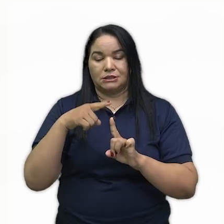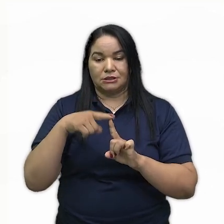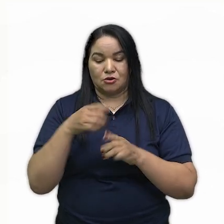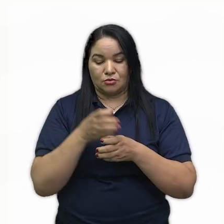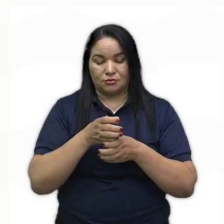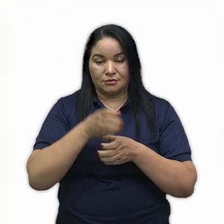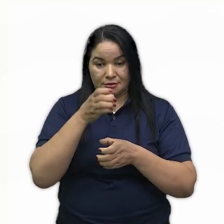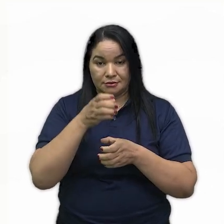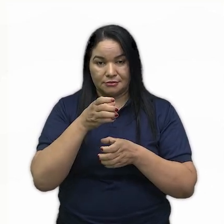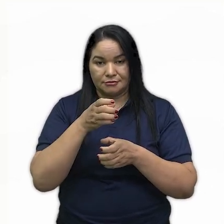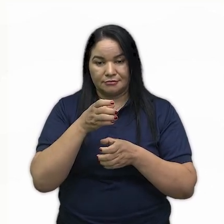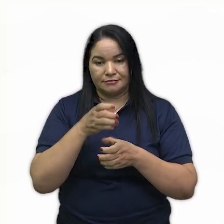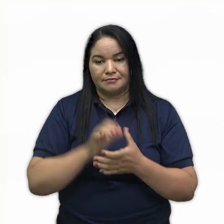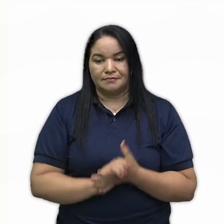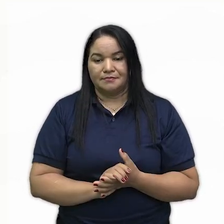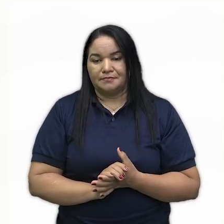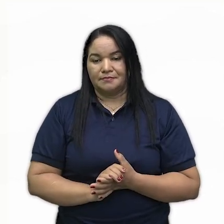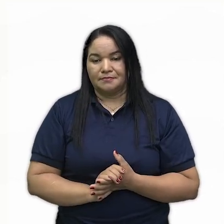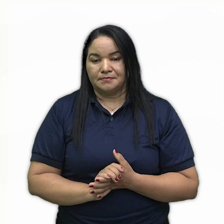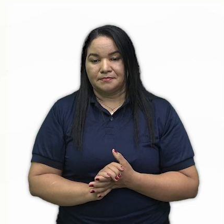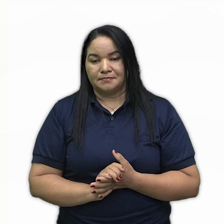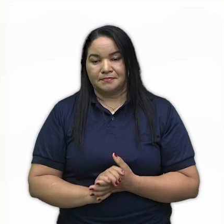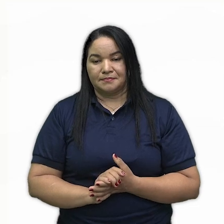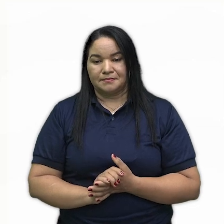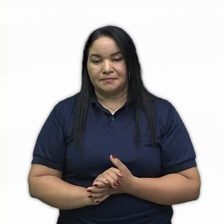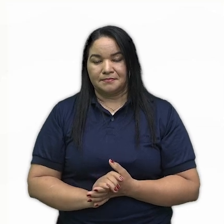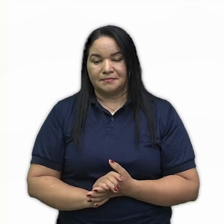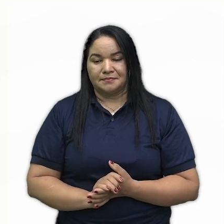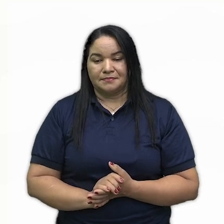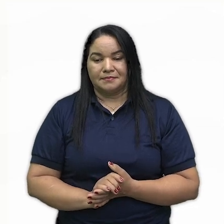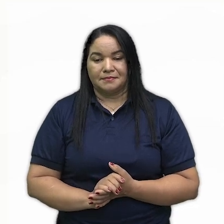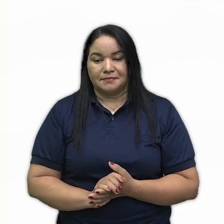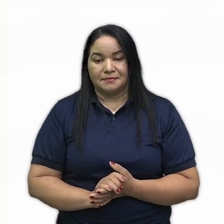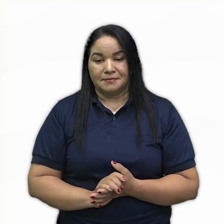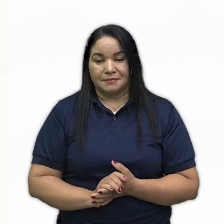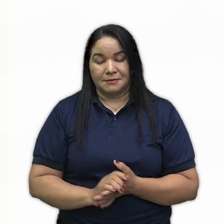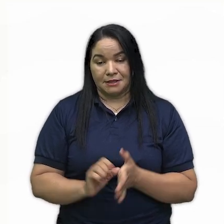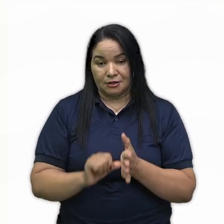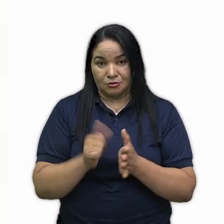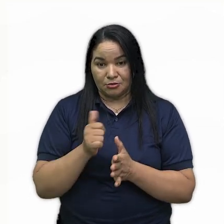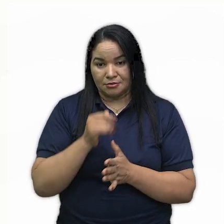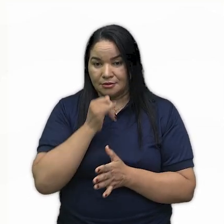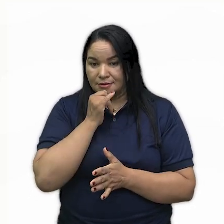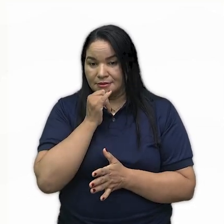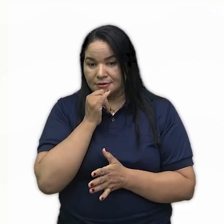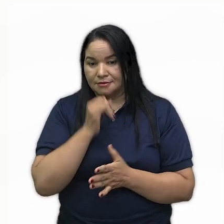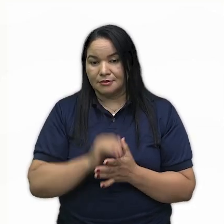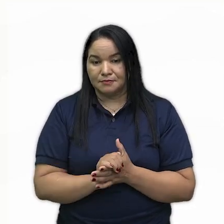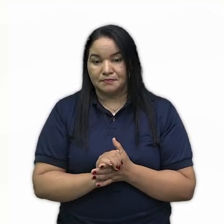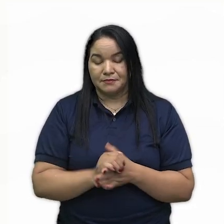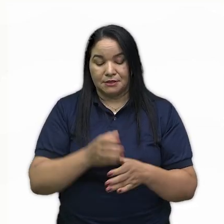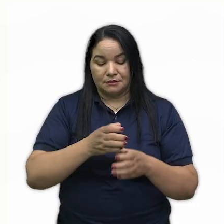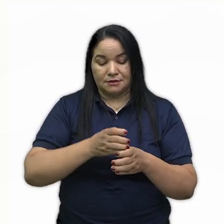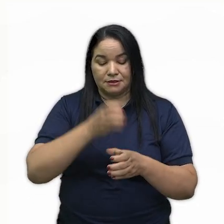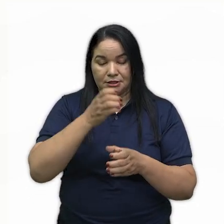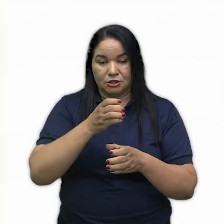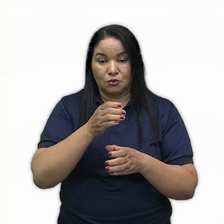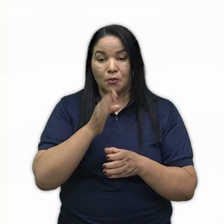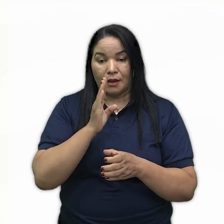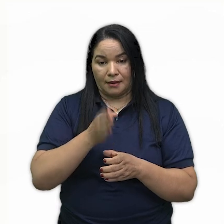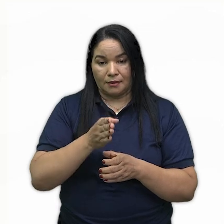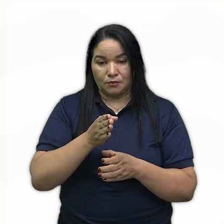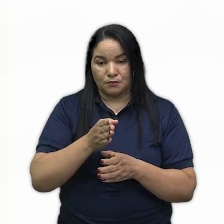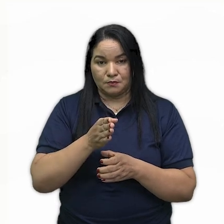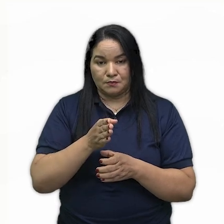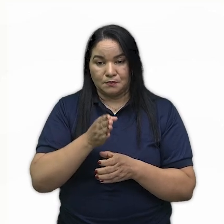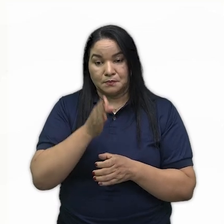de cilindros, tá bom? Temos aqui o nosso primeiro exemplo, cilindro reto,